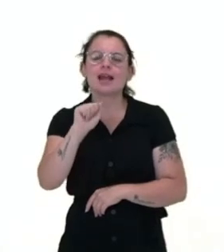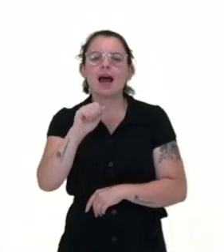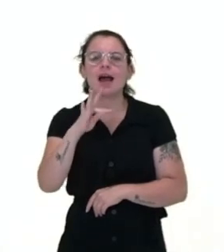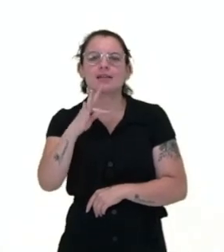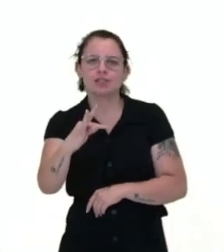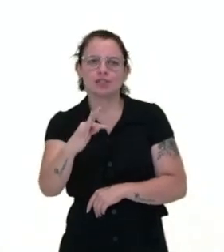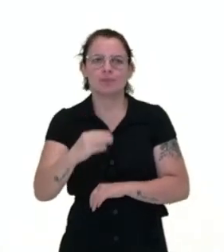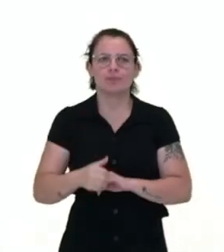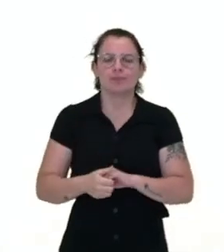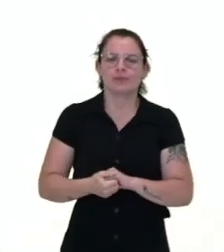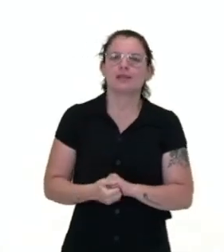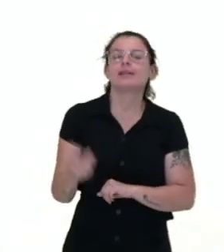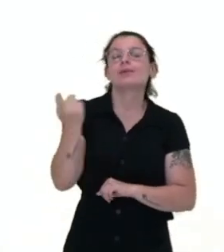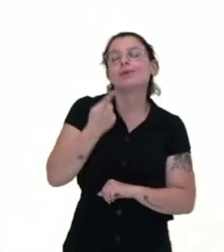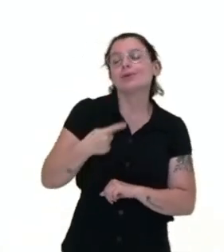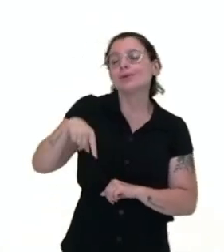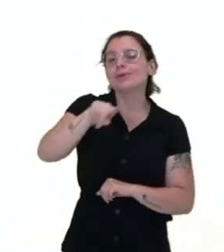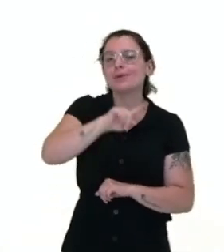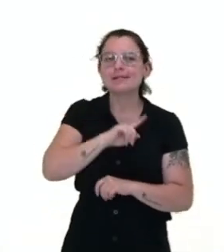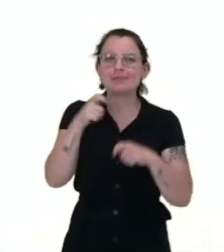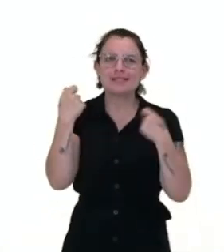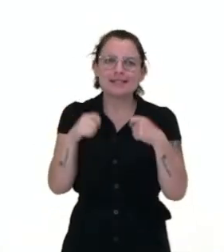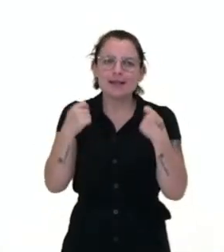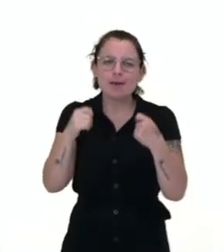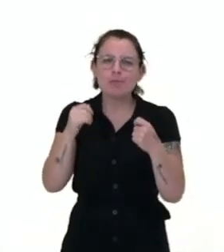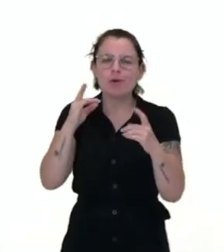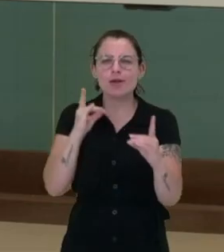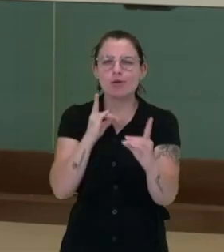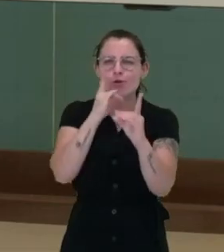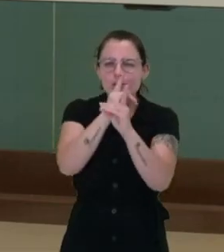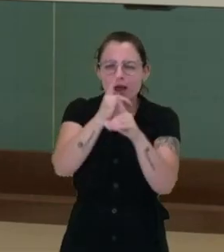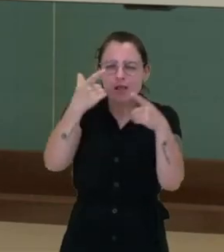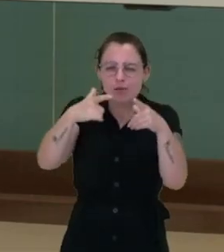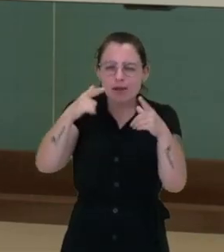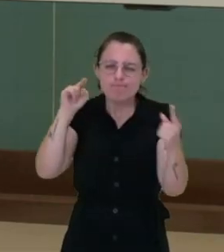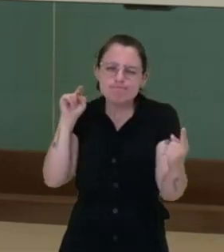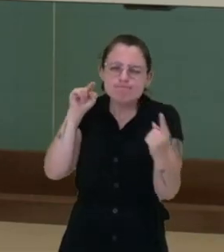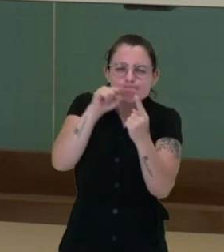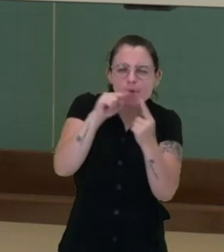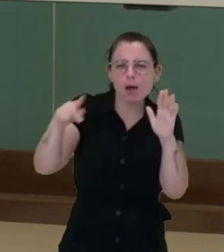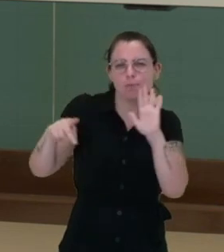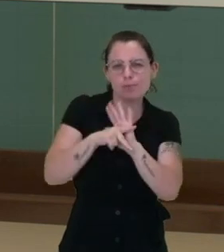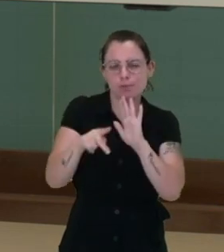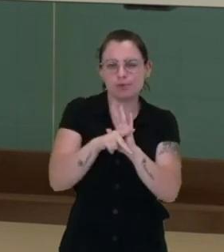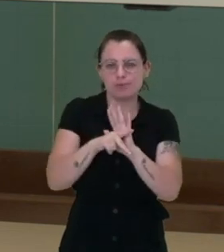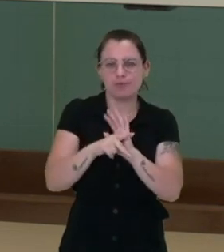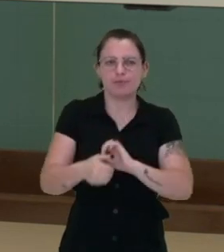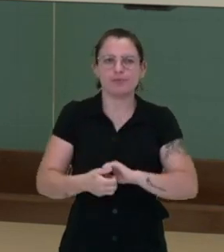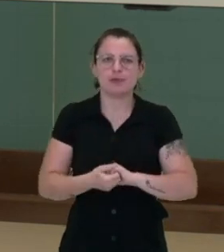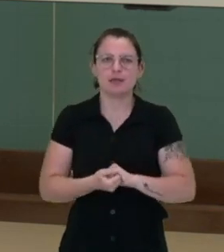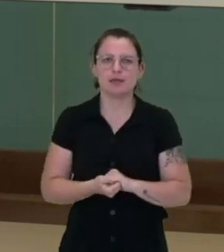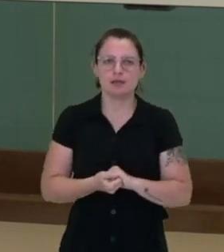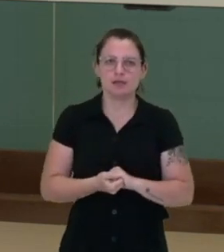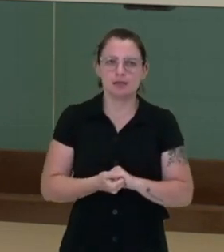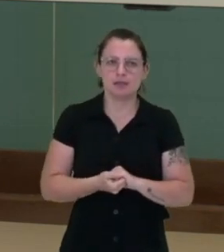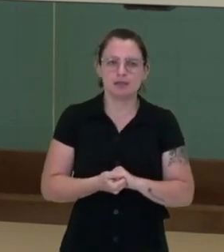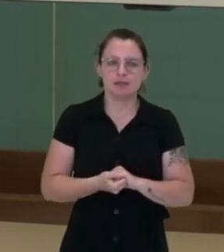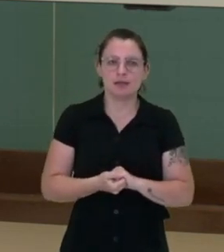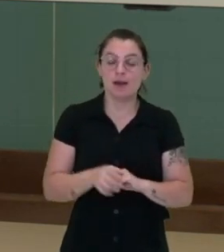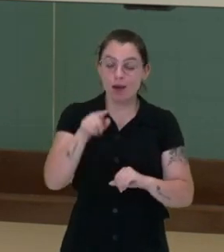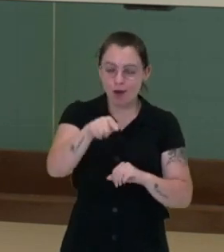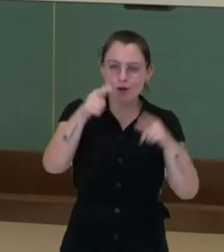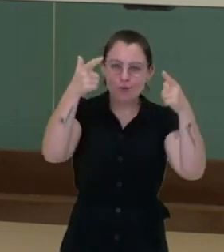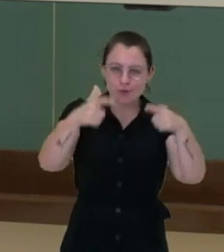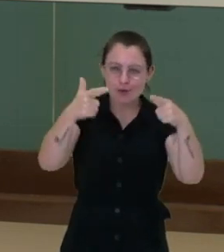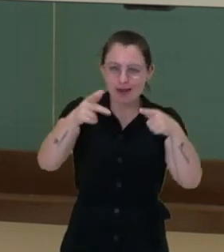mais específico onde eu encontro essa espécie animal ou vegetal. Nós chamamos de habitat. Nesse local, esse